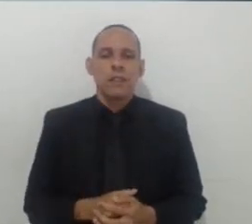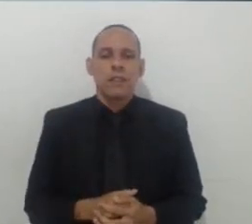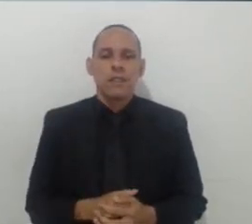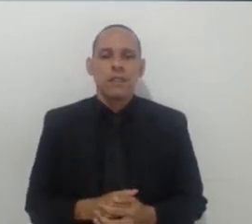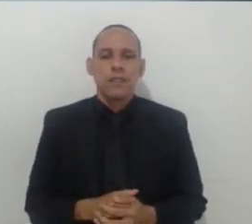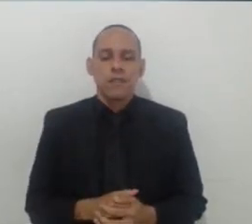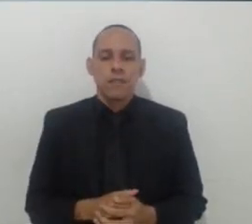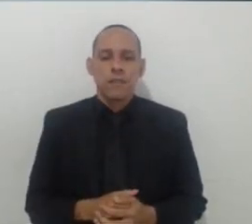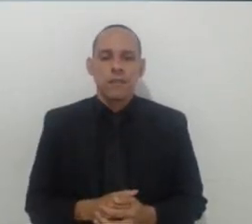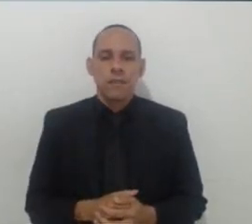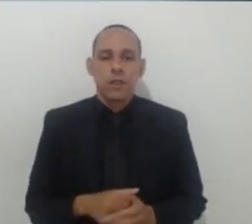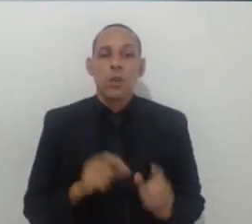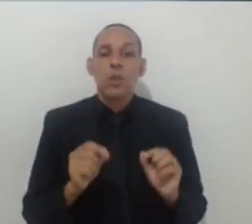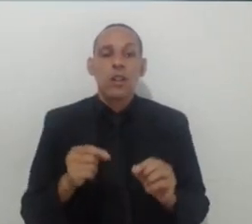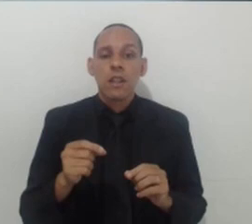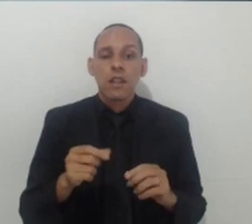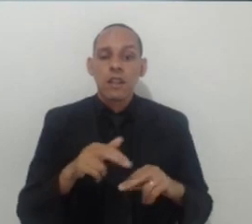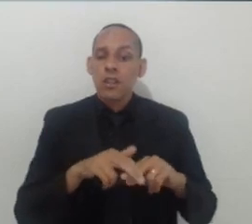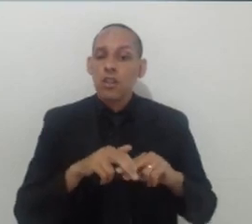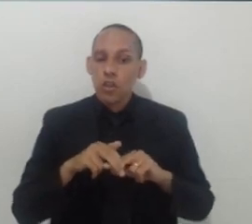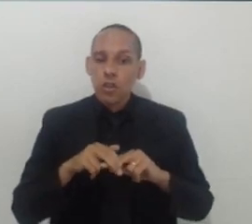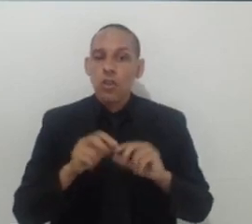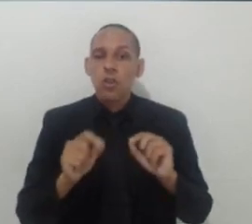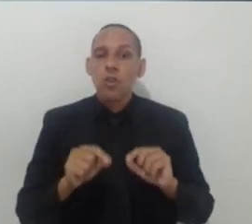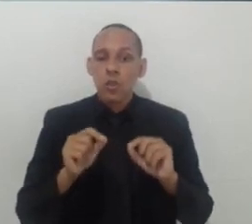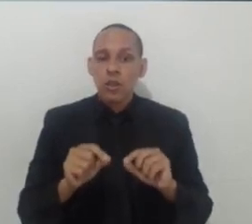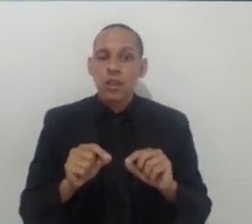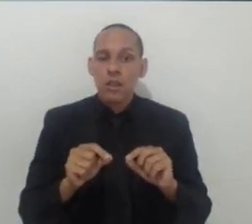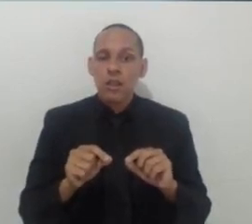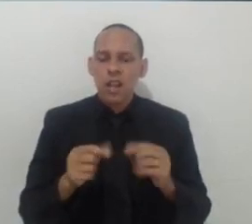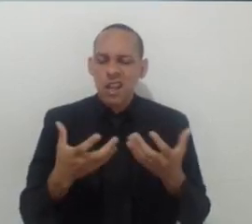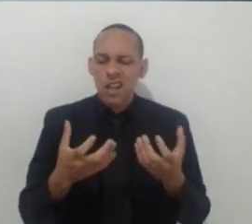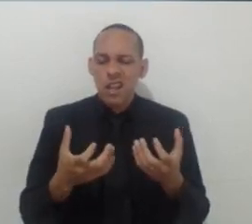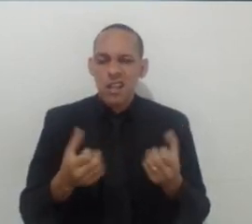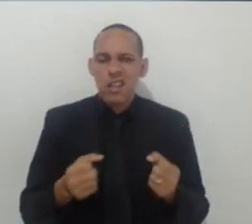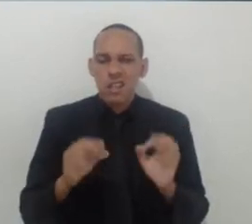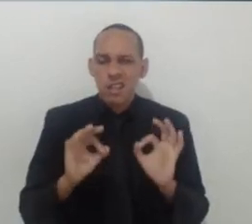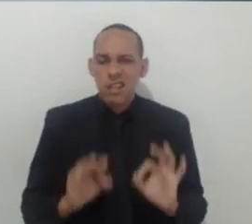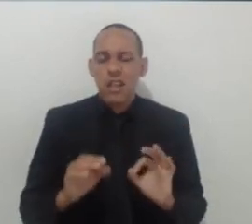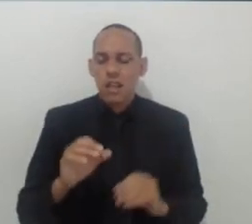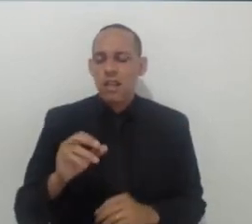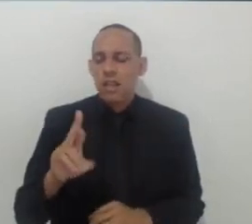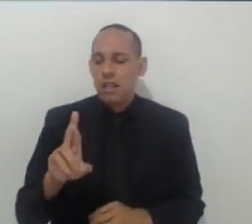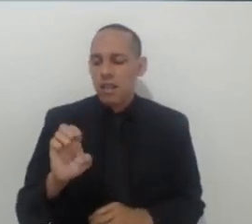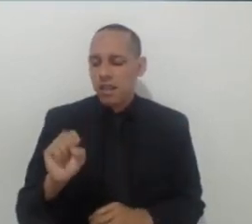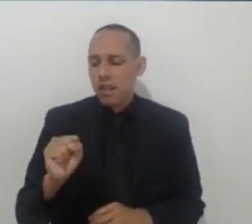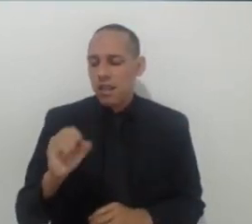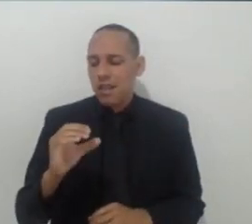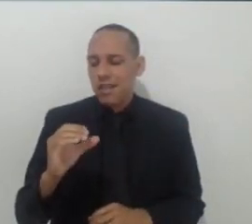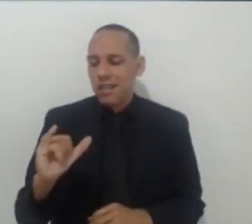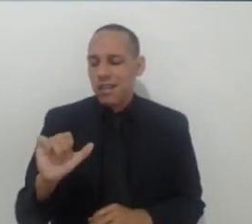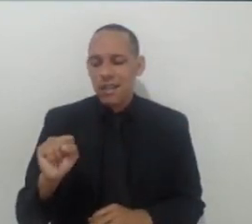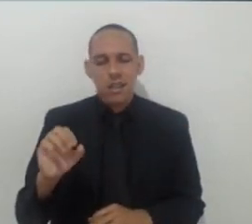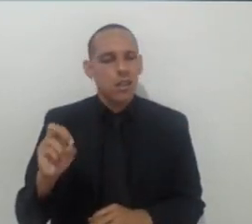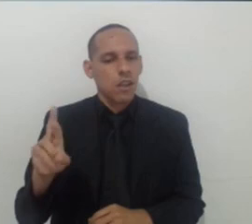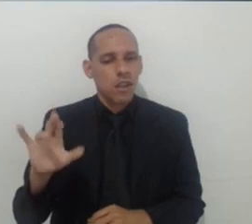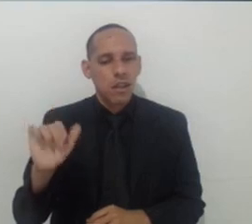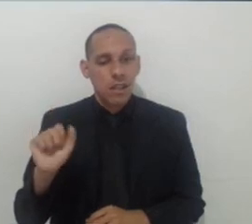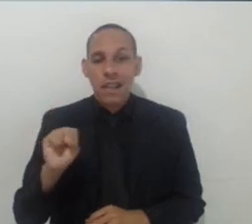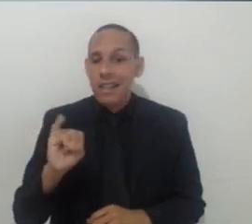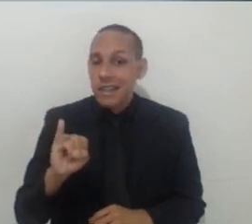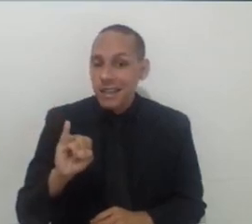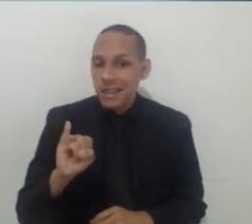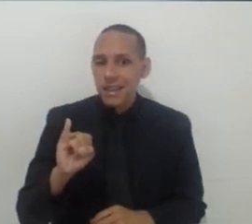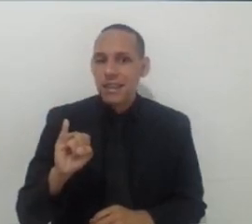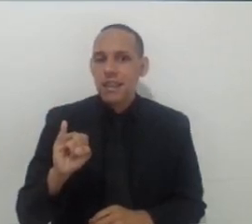a procedência da pretensão rescisória. Toda a fundamentação, toda a jurisprudência citada, se comprovado o erro de